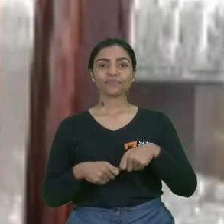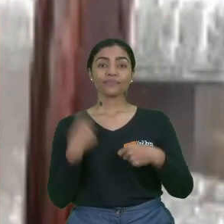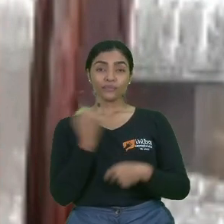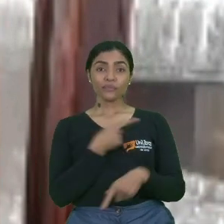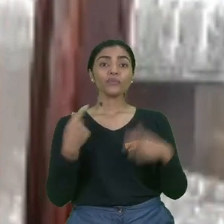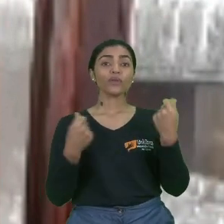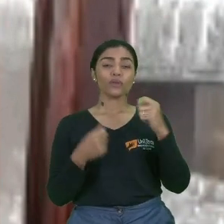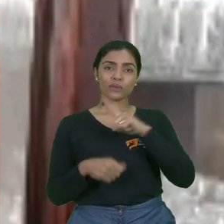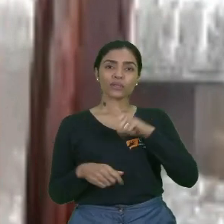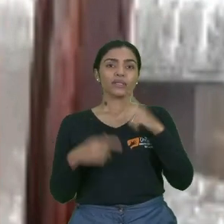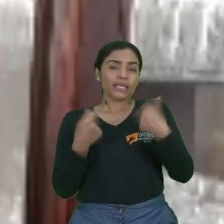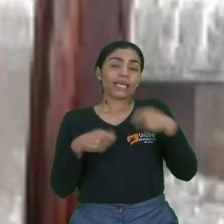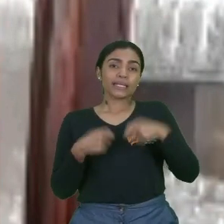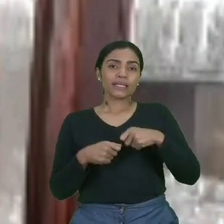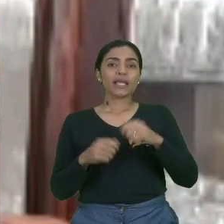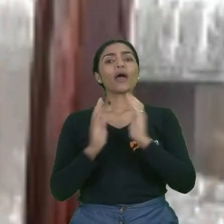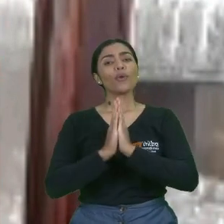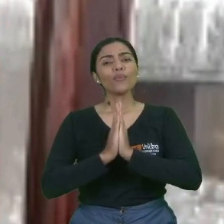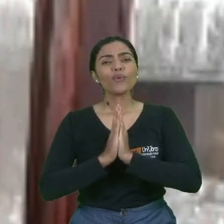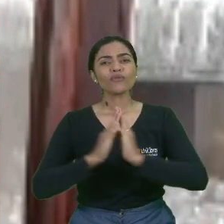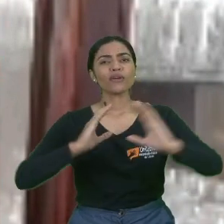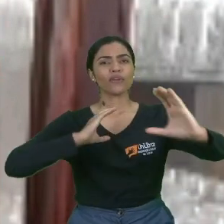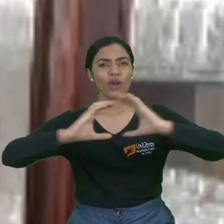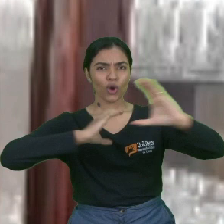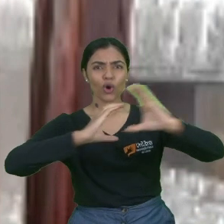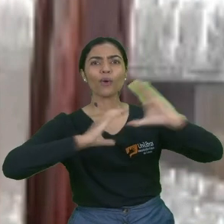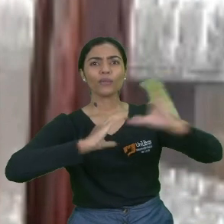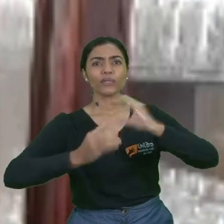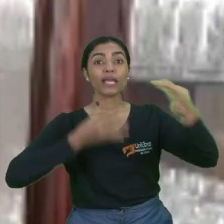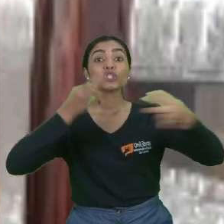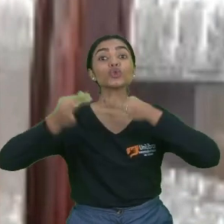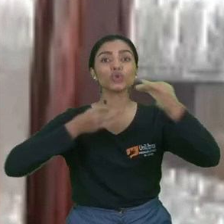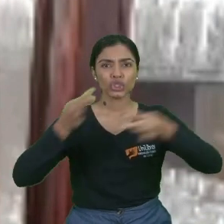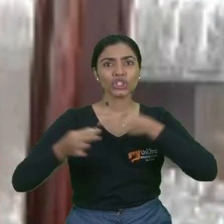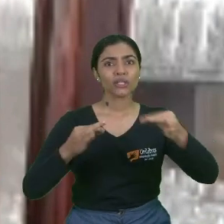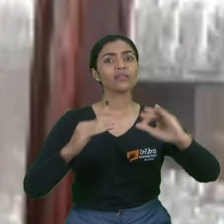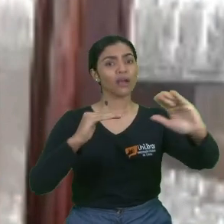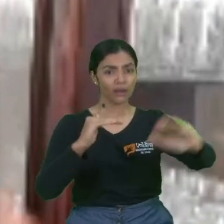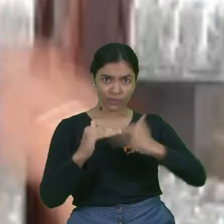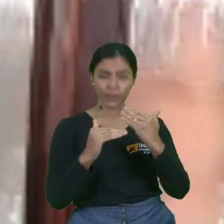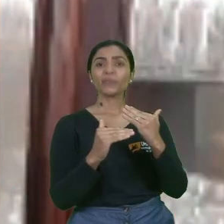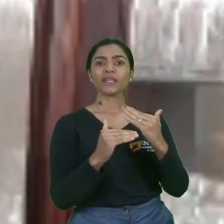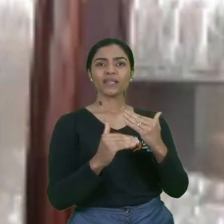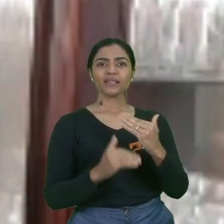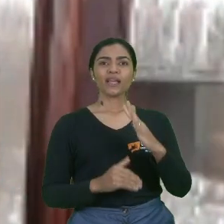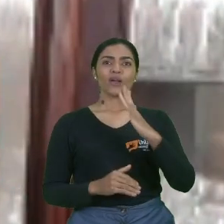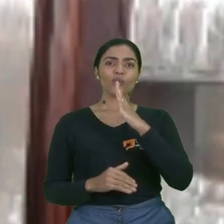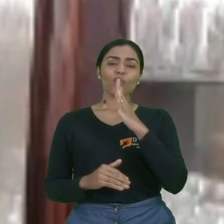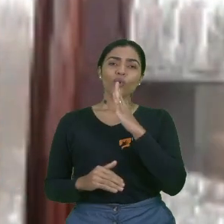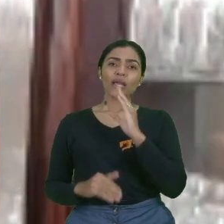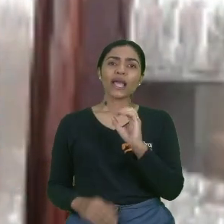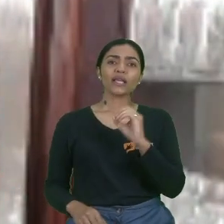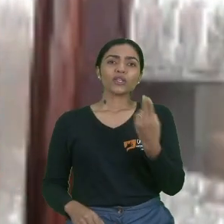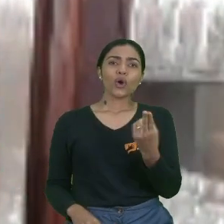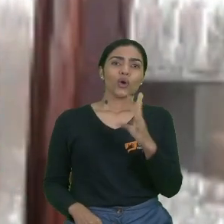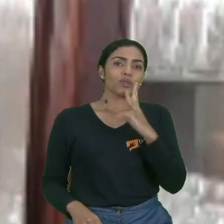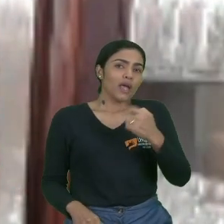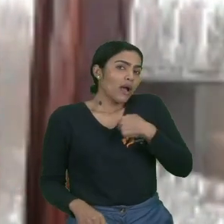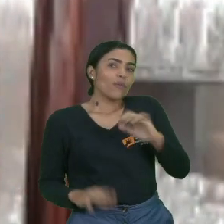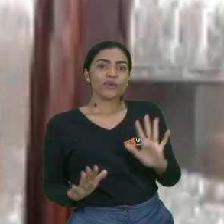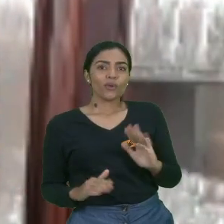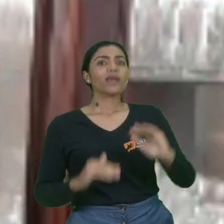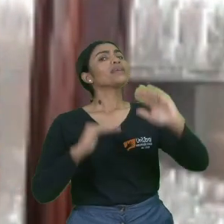por favor se comunique comigo mande sugestões sugestões não me conhece aonde Eu me conheço pode mandar